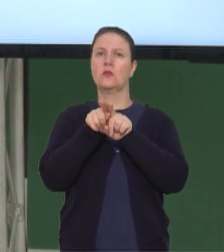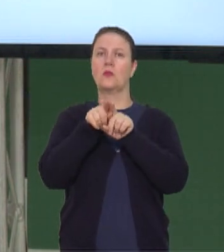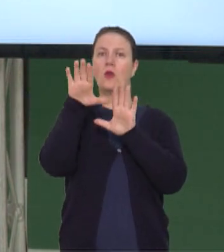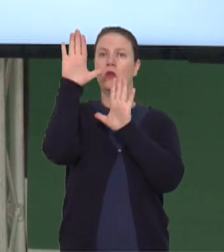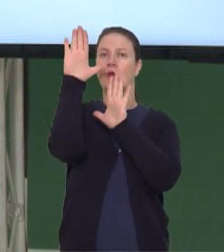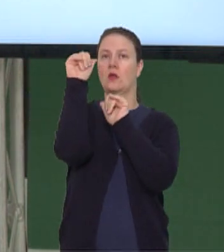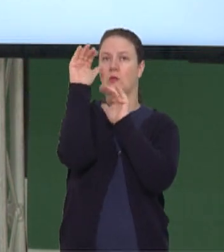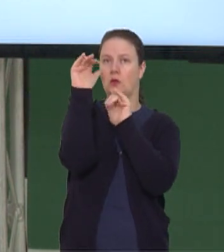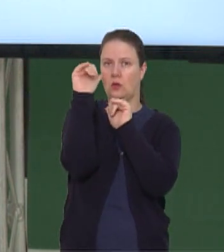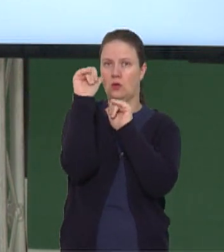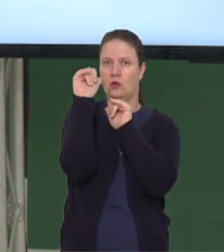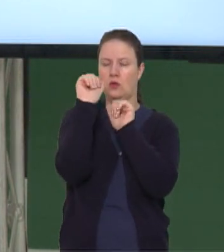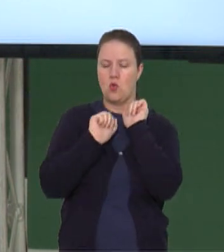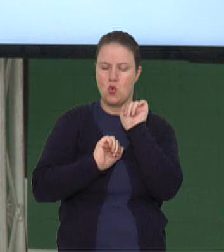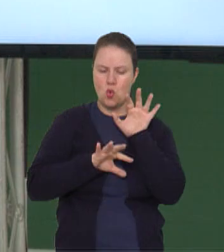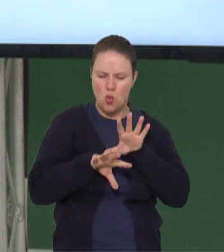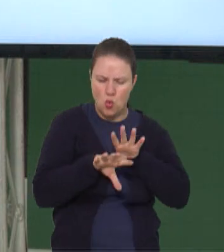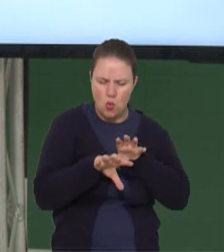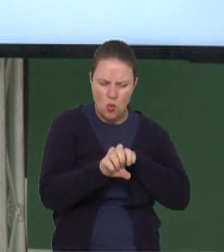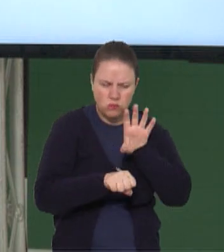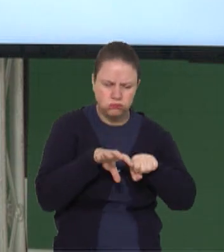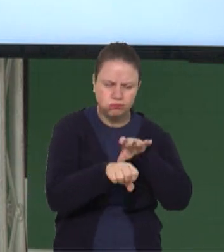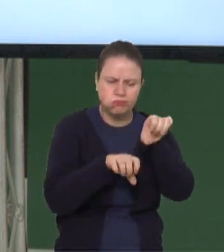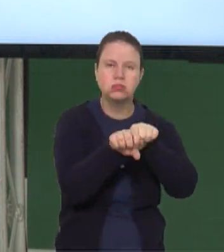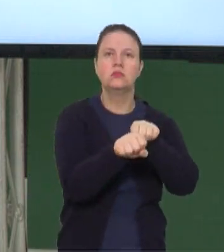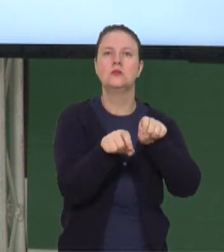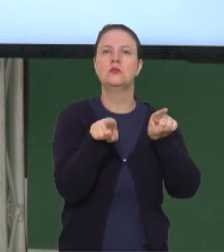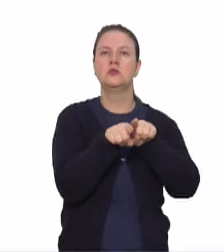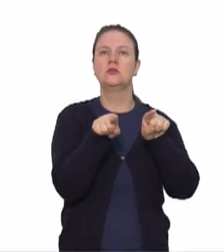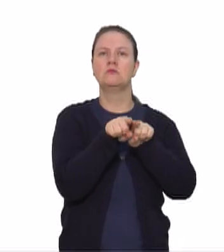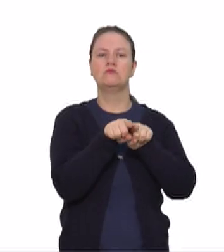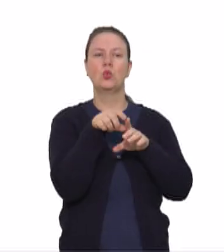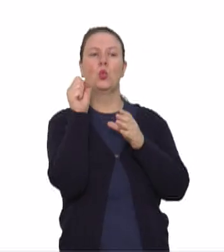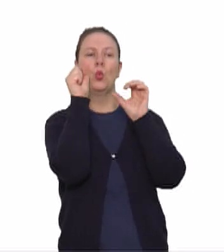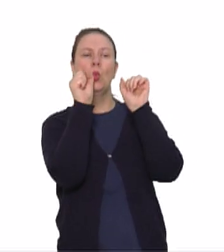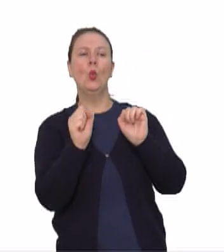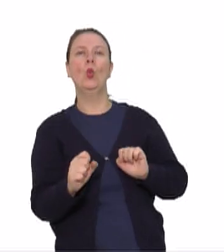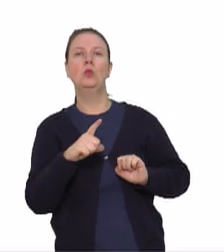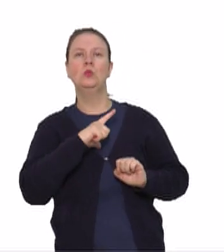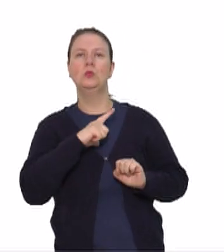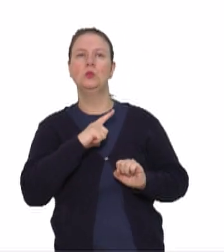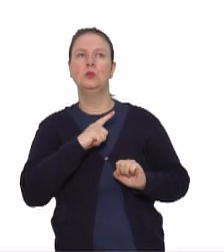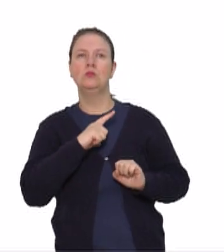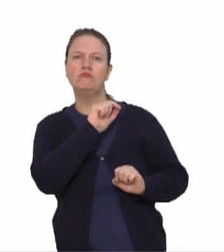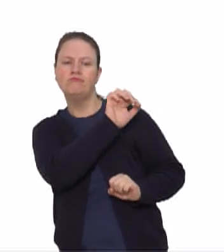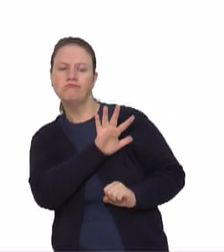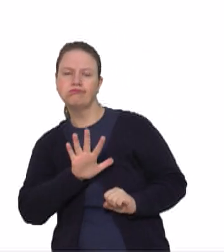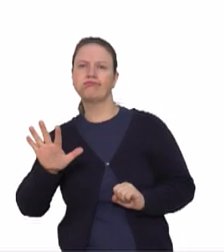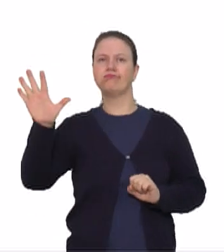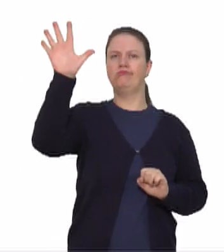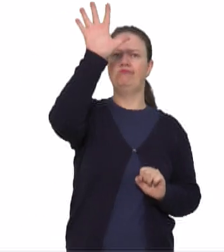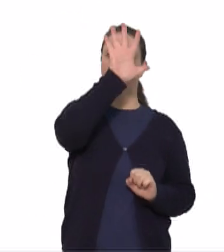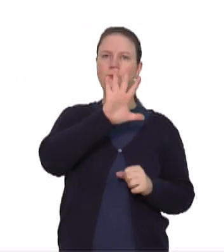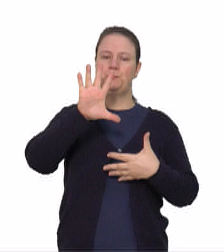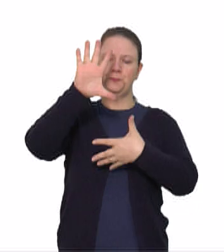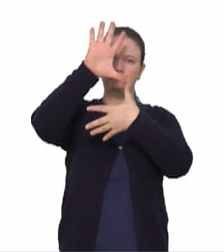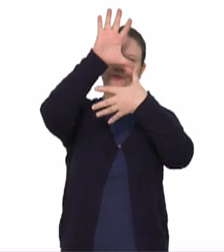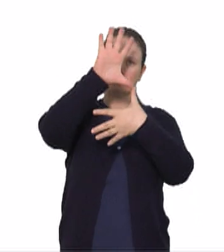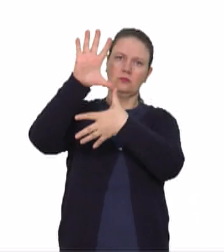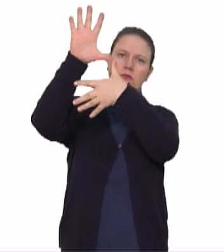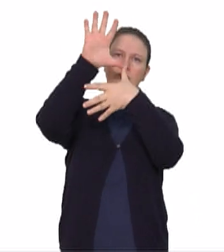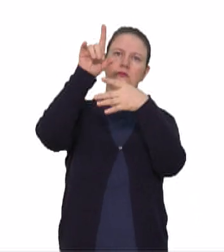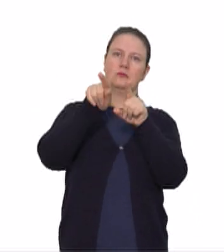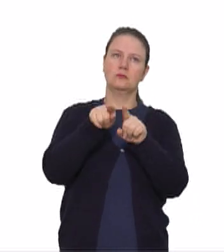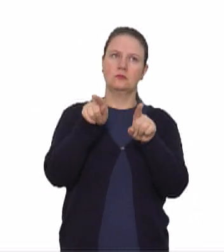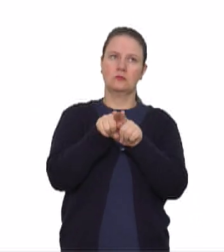na América, né? Então vocês podem ver que a Espanha domina aí grandes e vastas regiões do continente americano, né? Tem